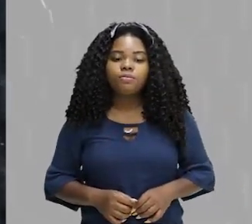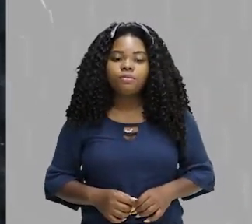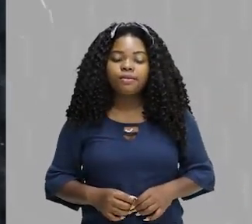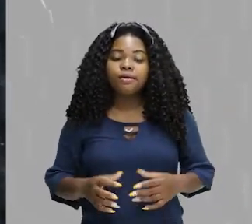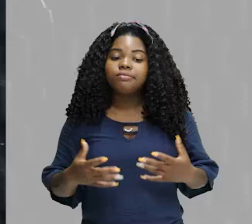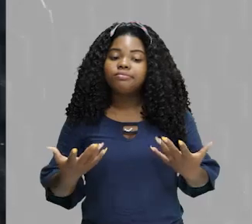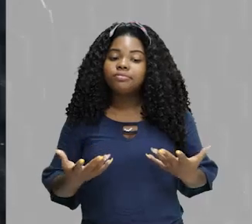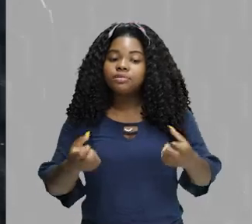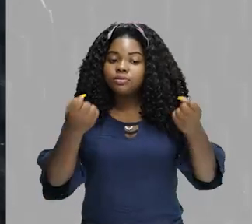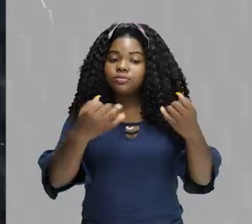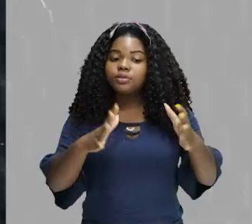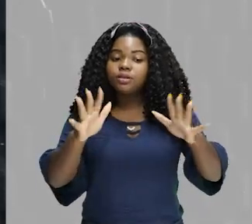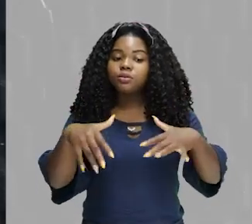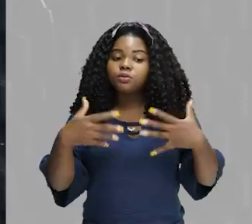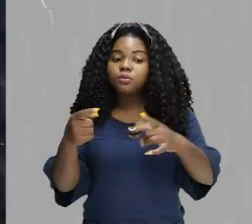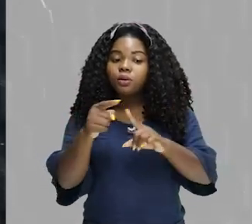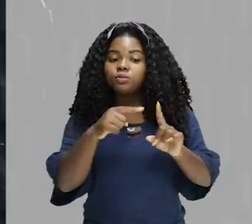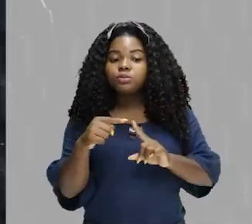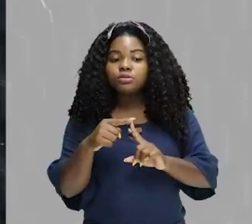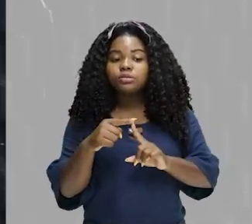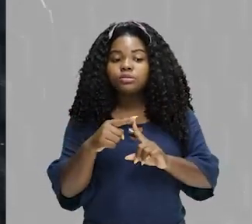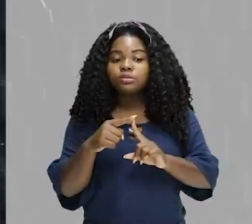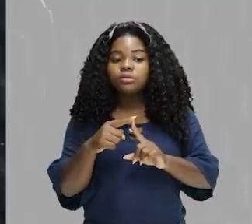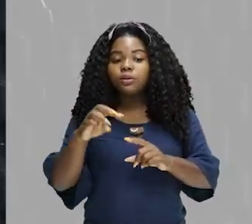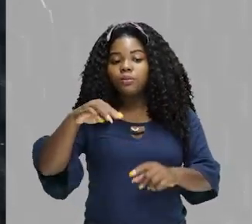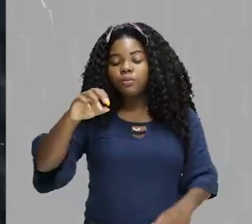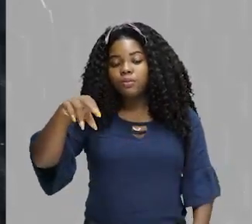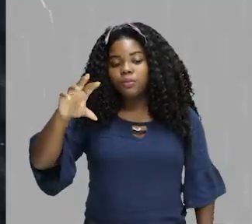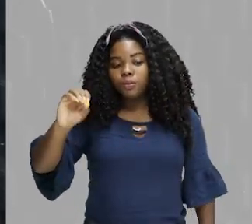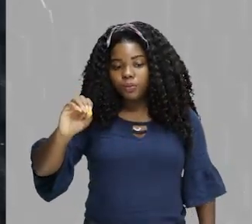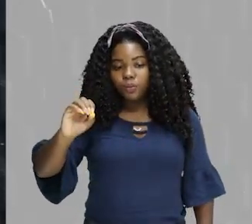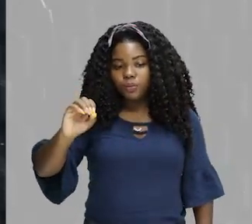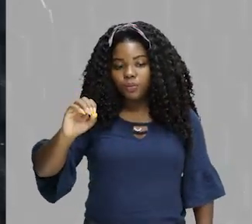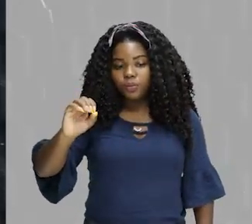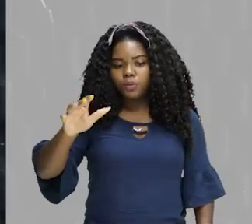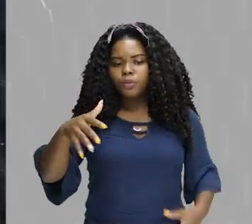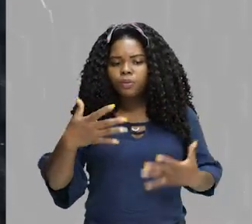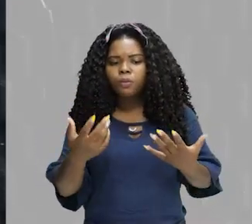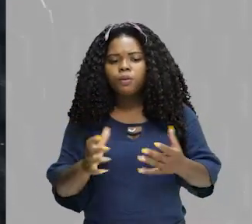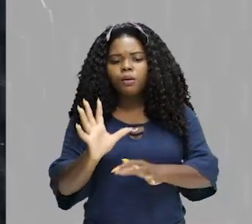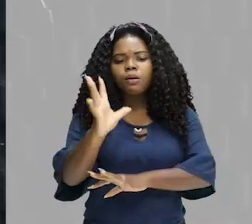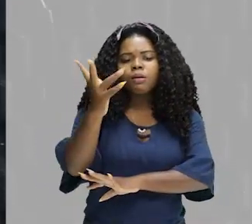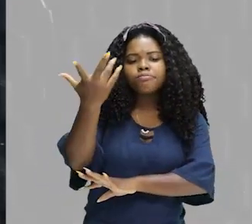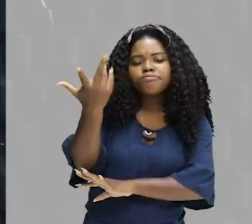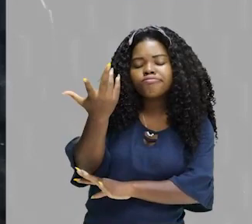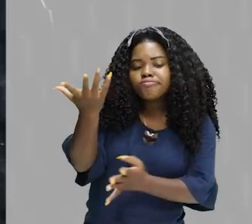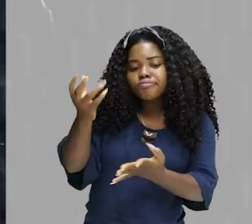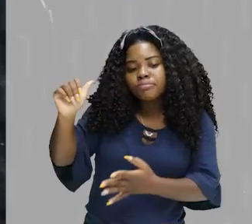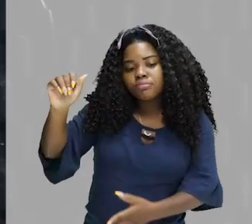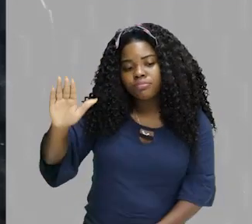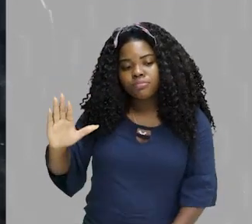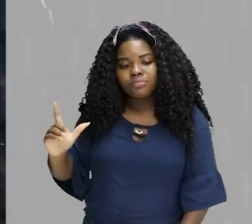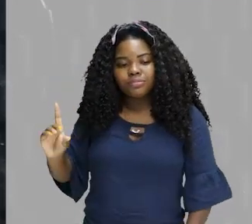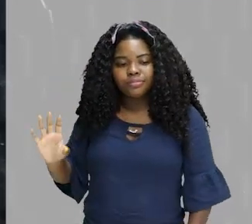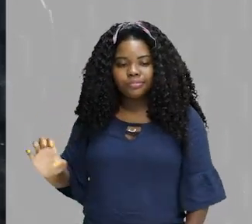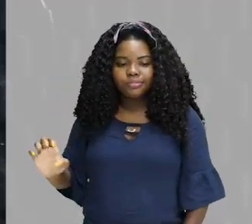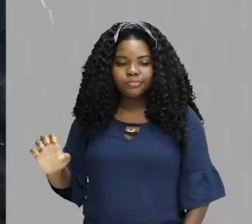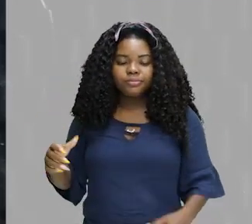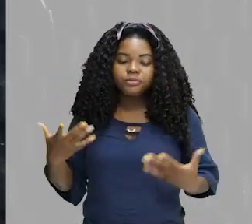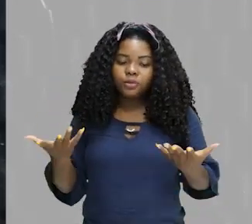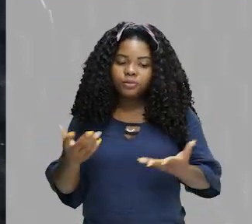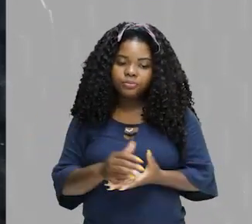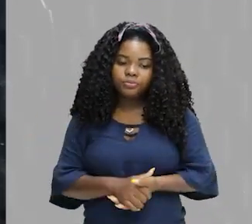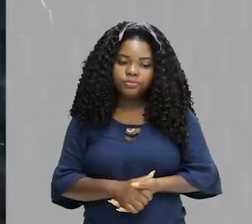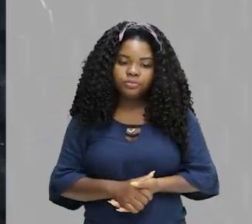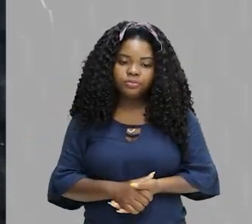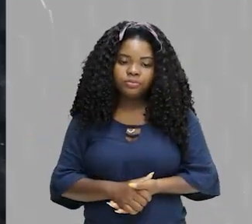pessoal, eu estou falando aqui de mudas monocotiledôneas. Quais dessas plantas aqui são monocotiledôneas?